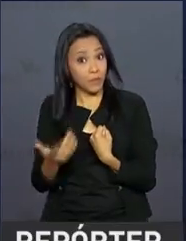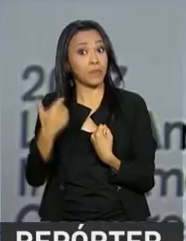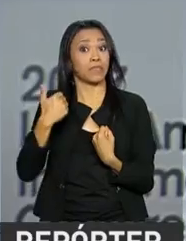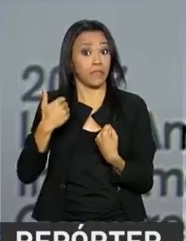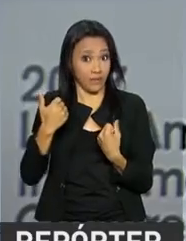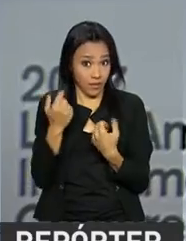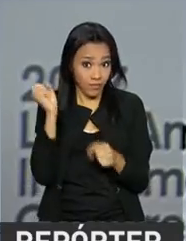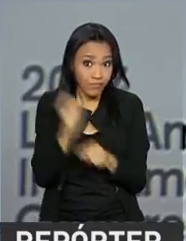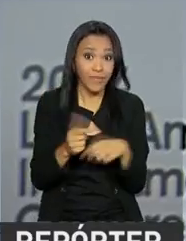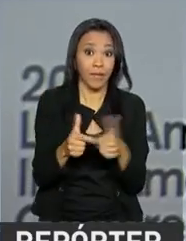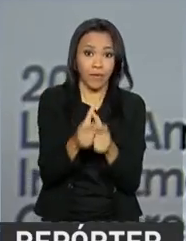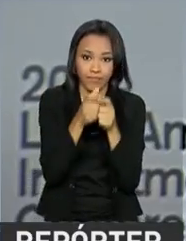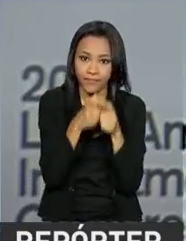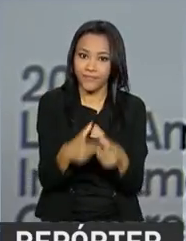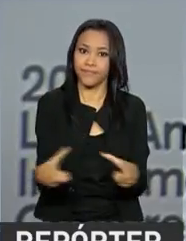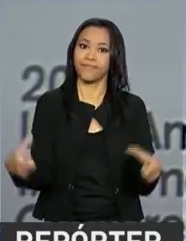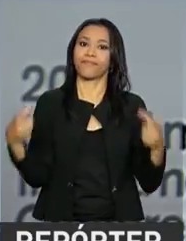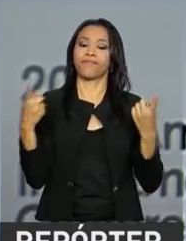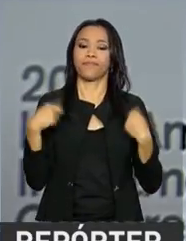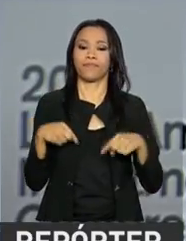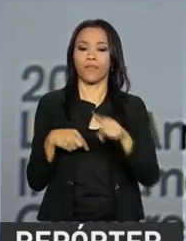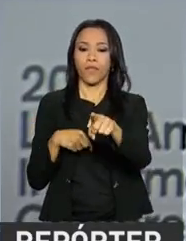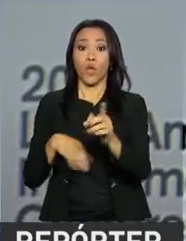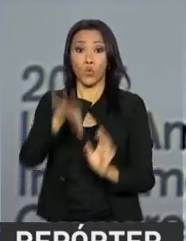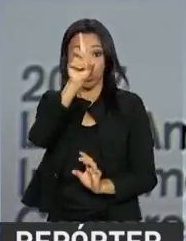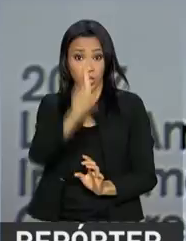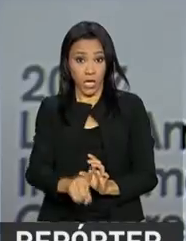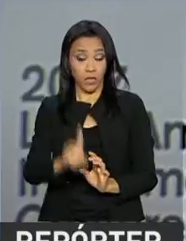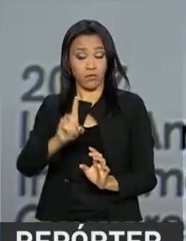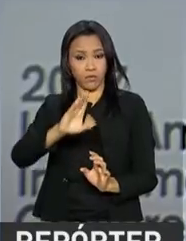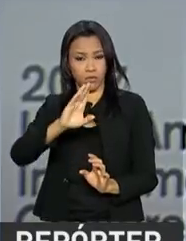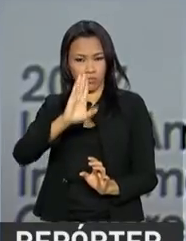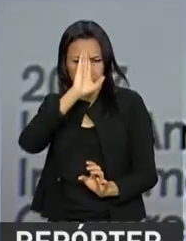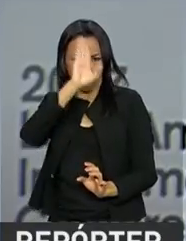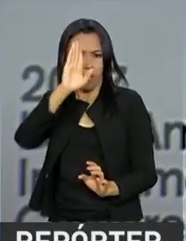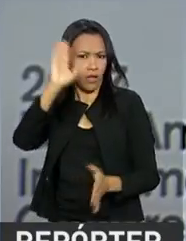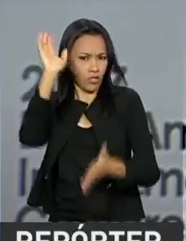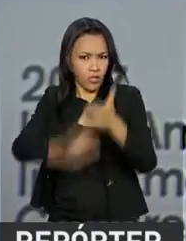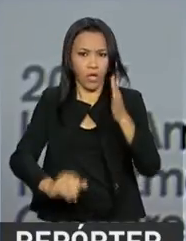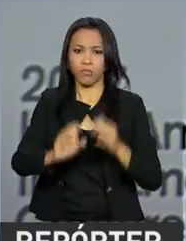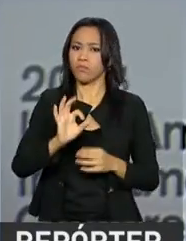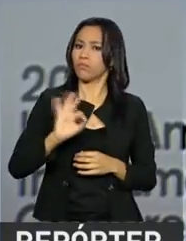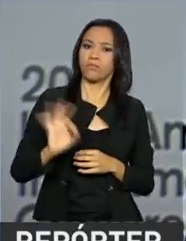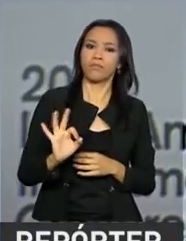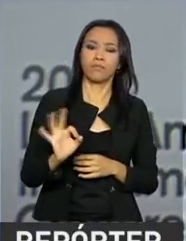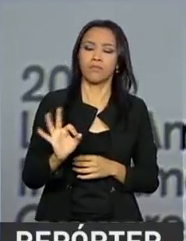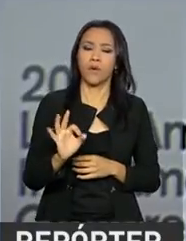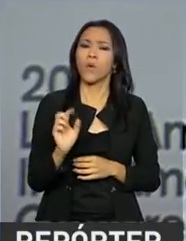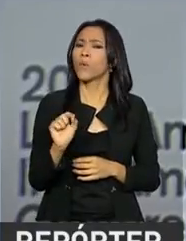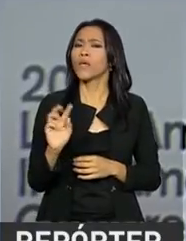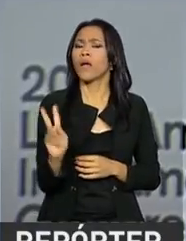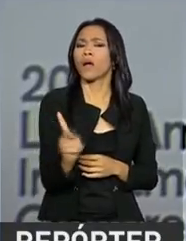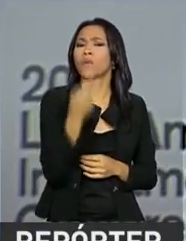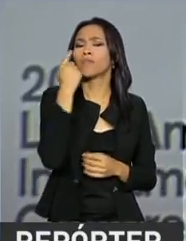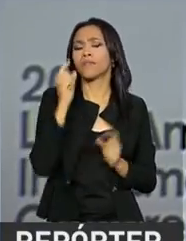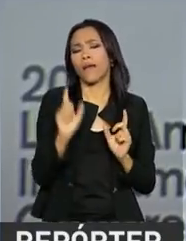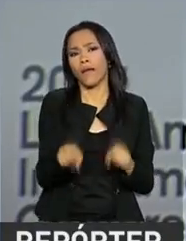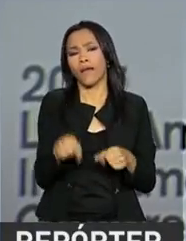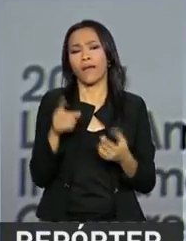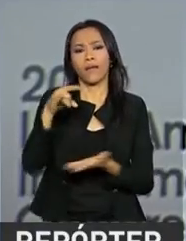gerado empregos os direitos fundamentais não serão alterados o que pode haver é esta o